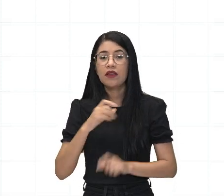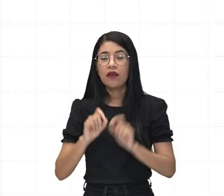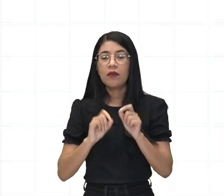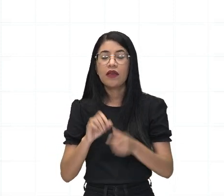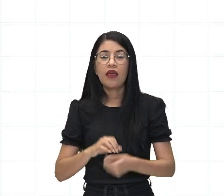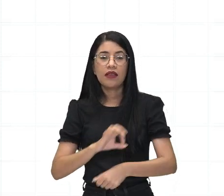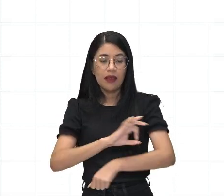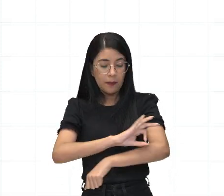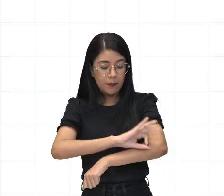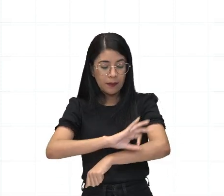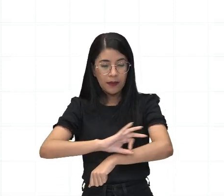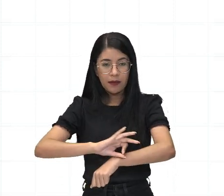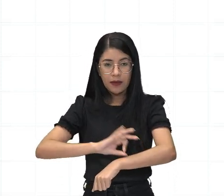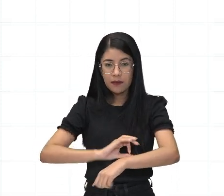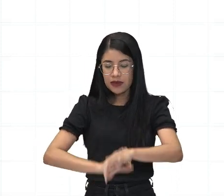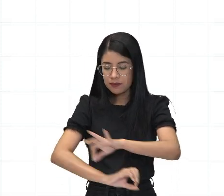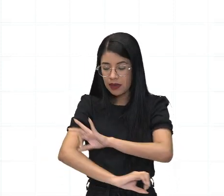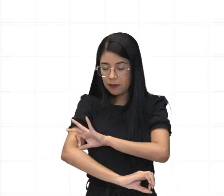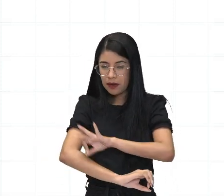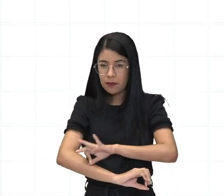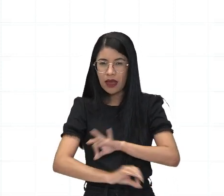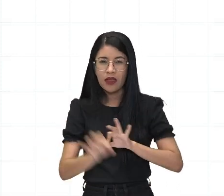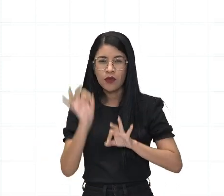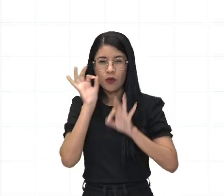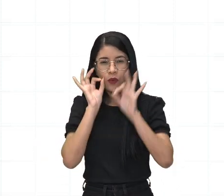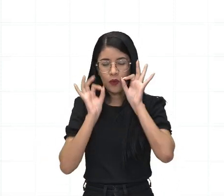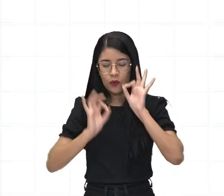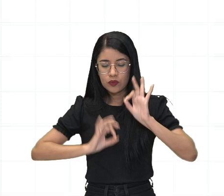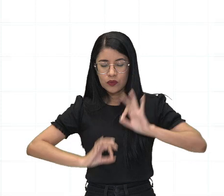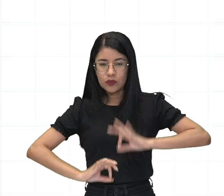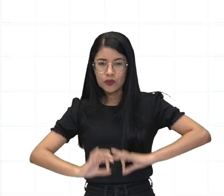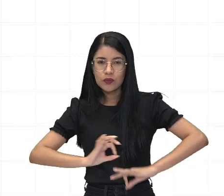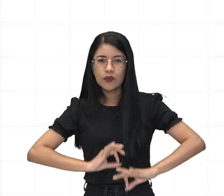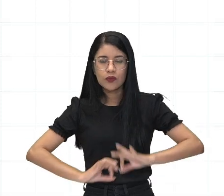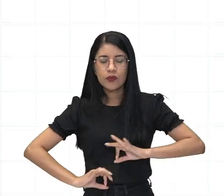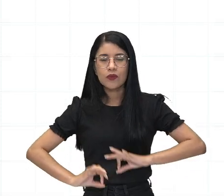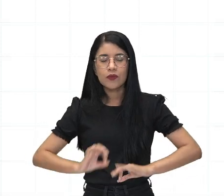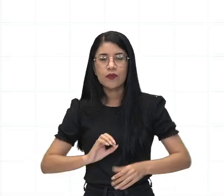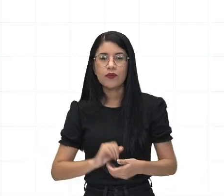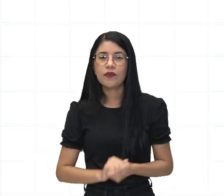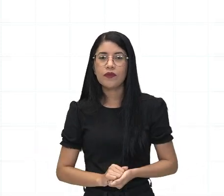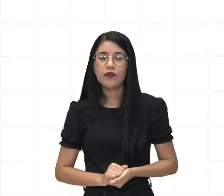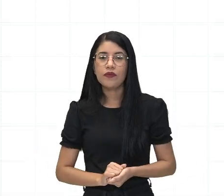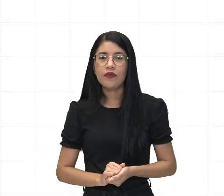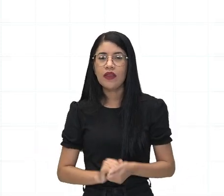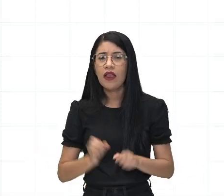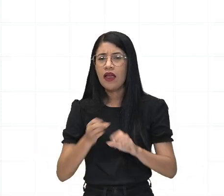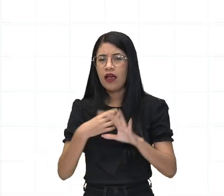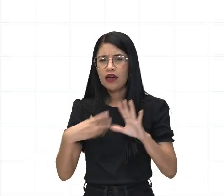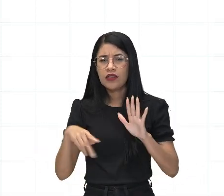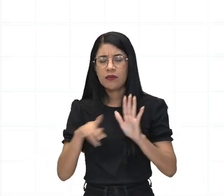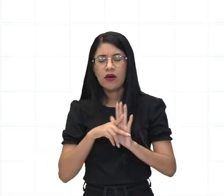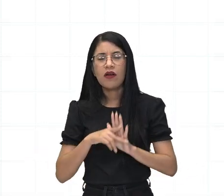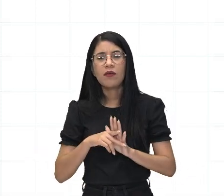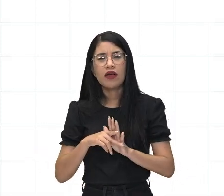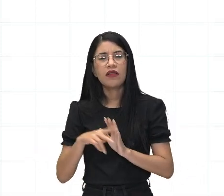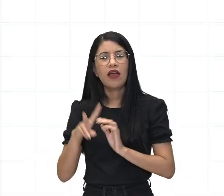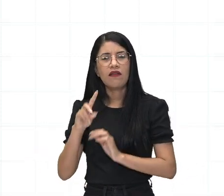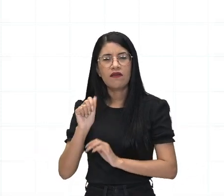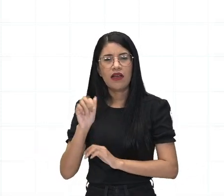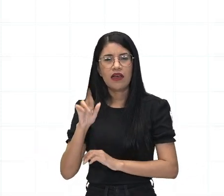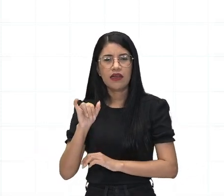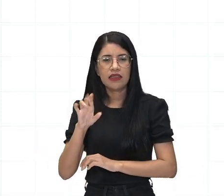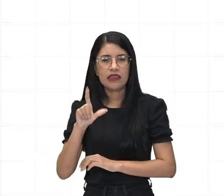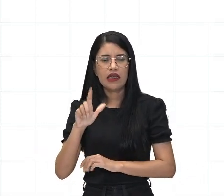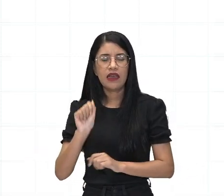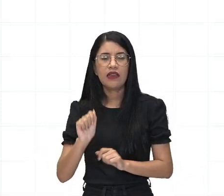erupção cutânea, né, de bolhas, né, aquelas que característico, né, da varicela,